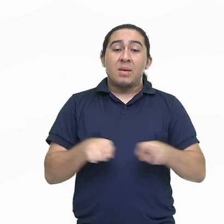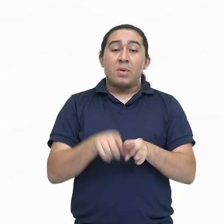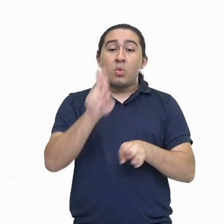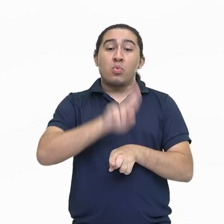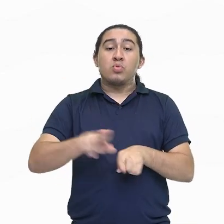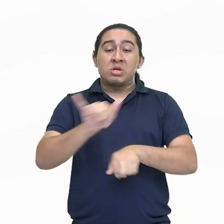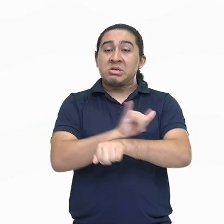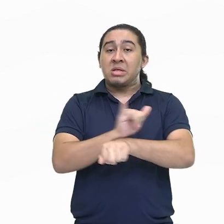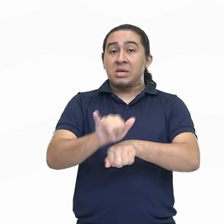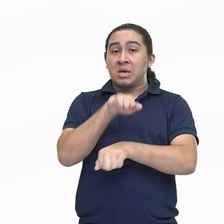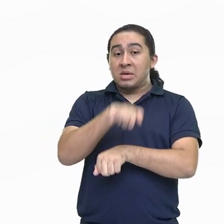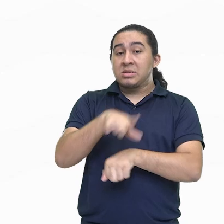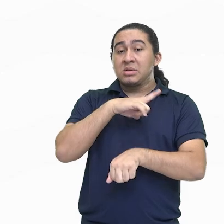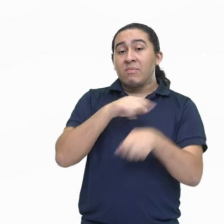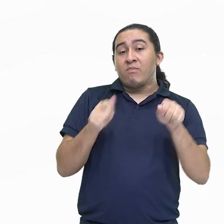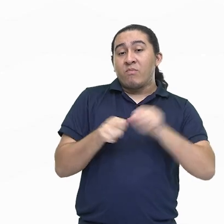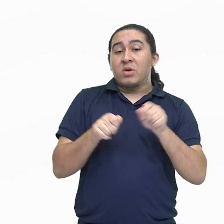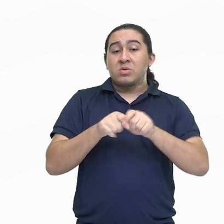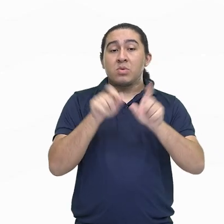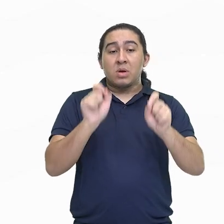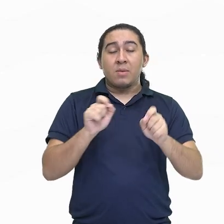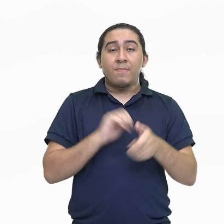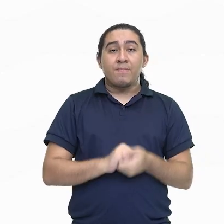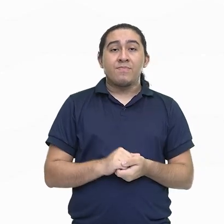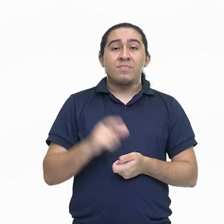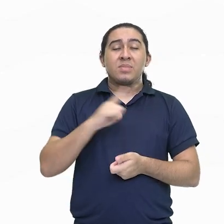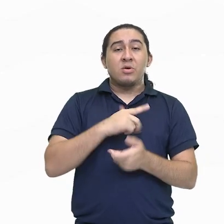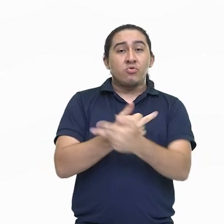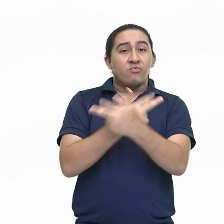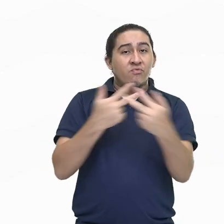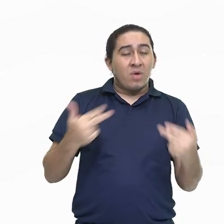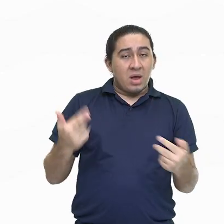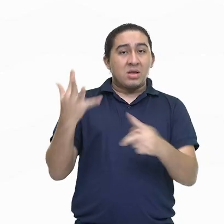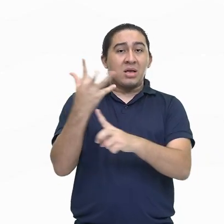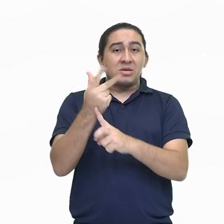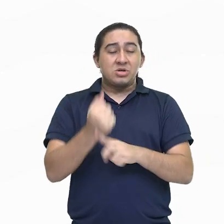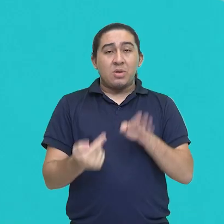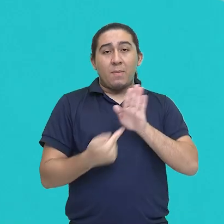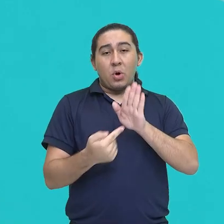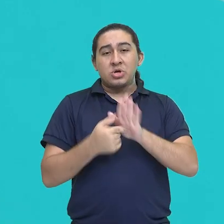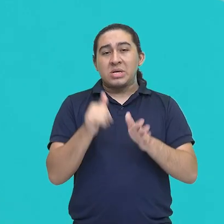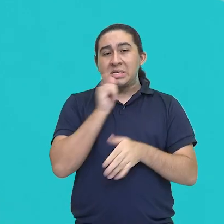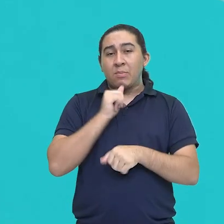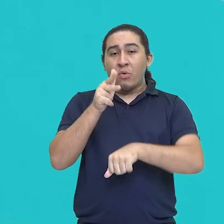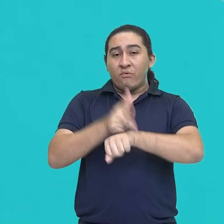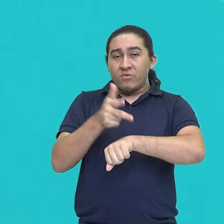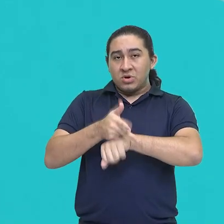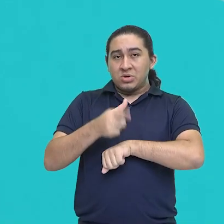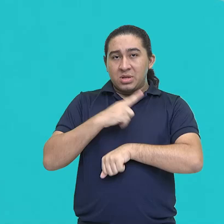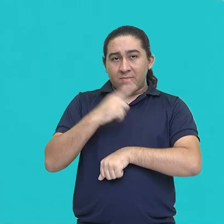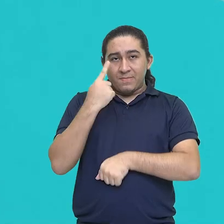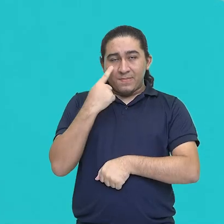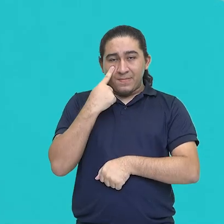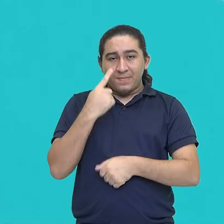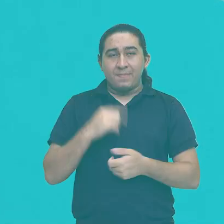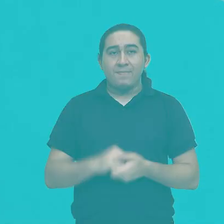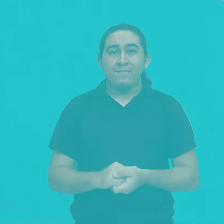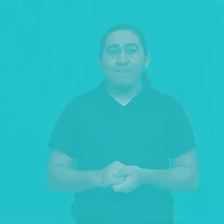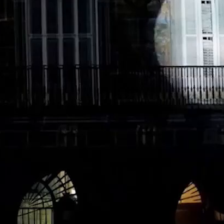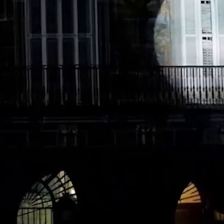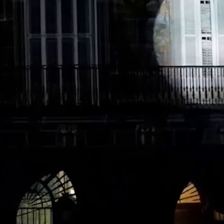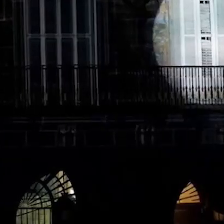na realização de exposições imersivas de grandes artistas. Vamos ver um videozinho que traz uns exemplos de videomapping para a